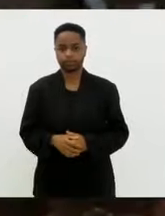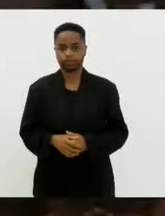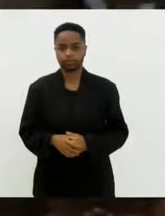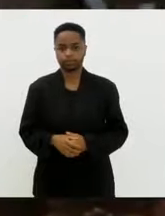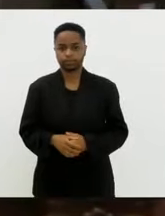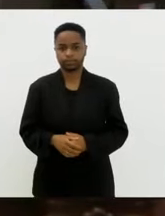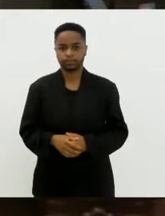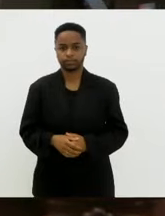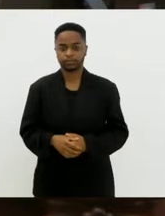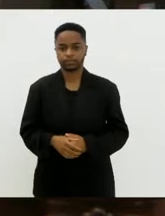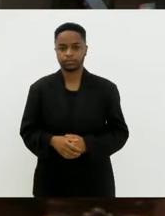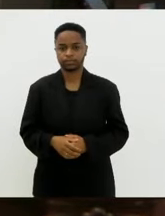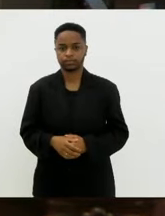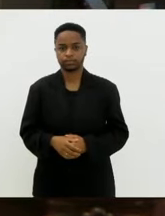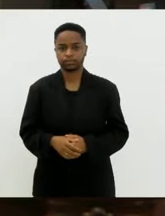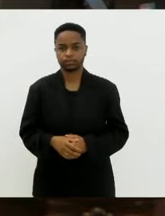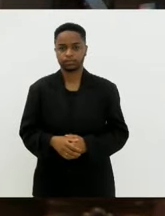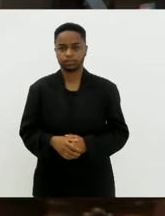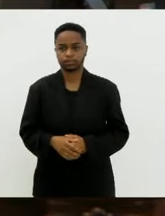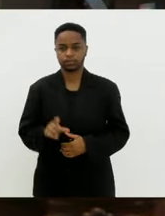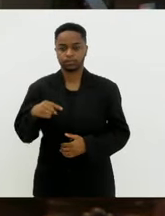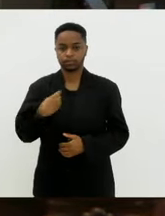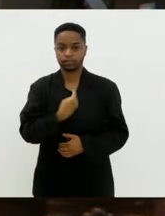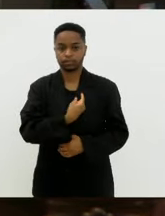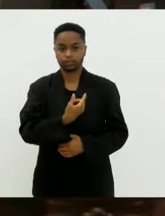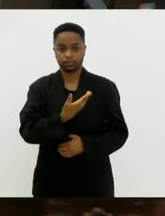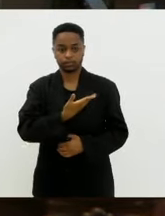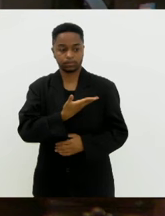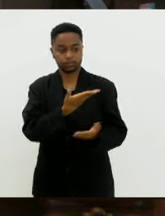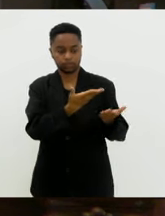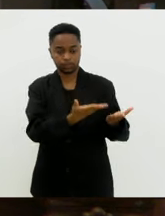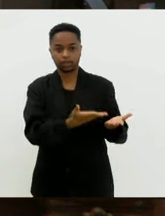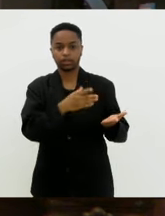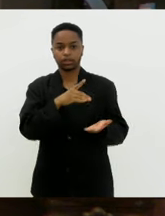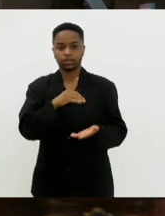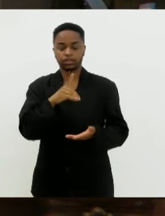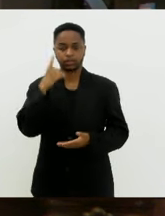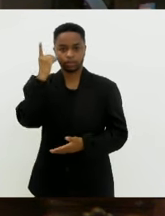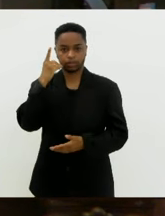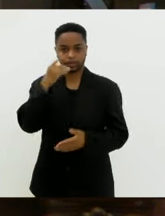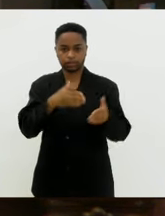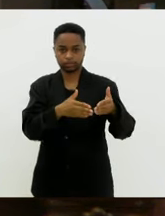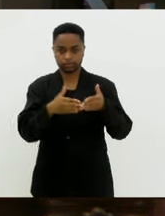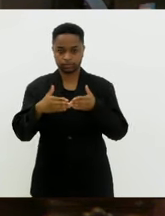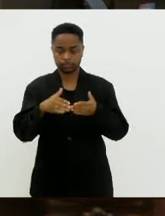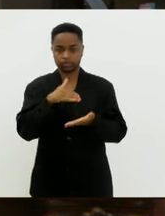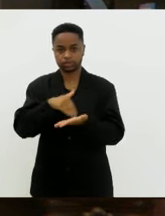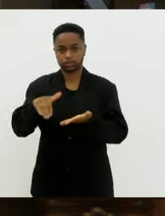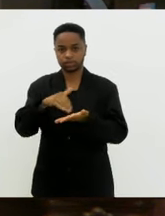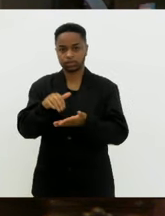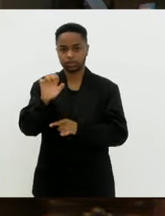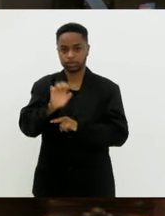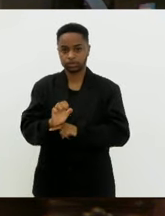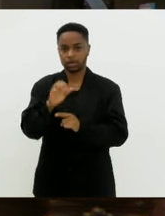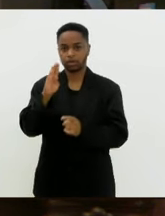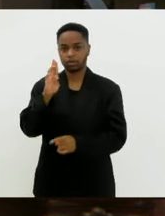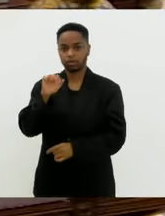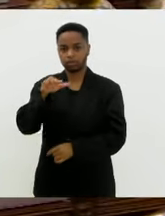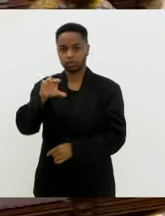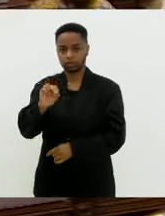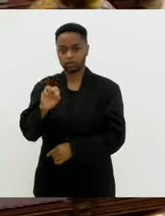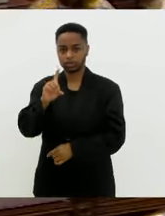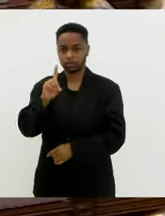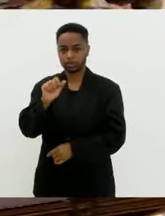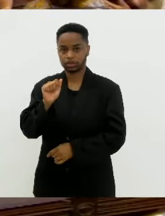nesta casa. Nosso companheiro, deputado licenciado, secretário de Estado, deputado Bruno Dauaire.